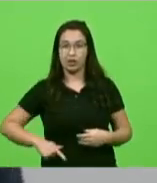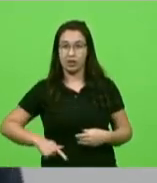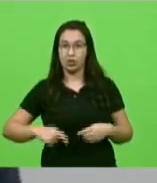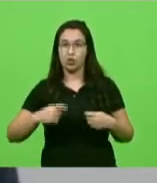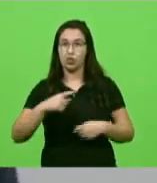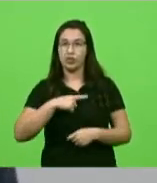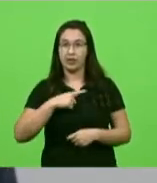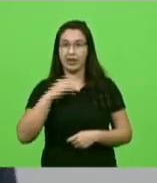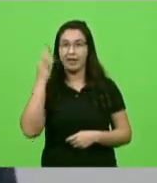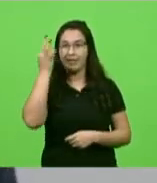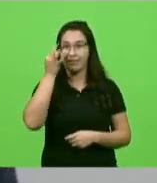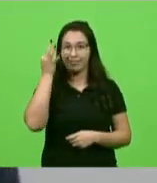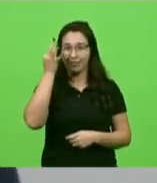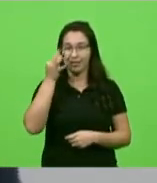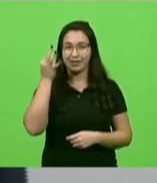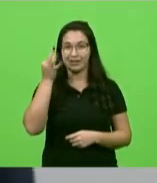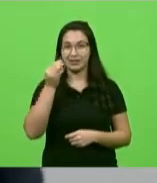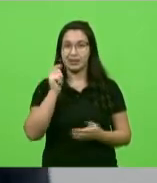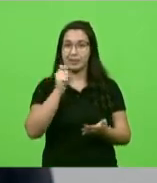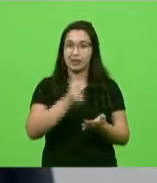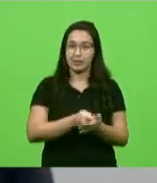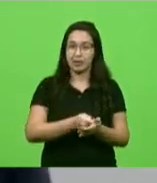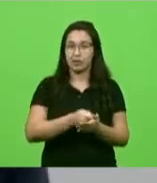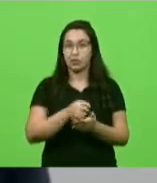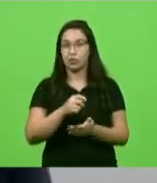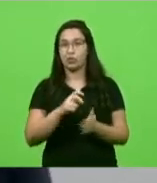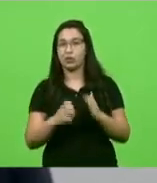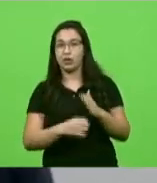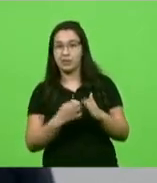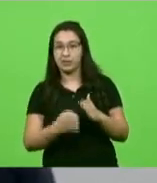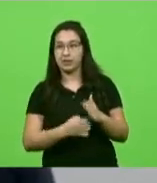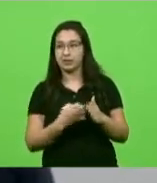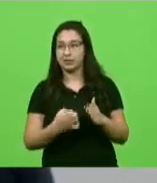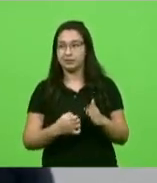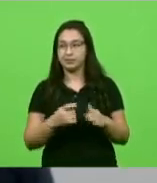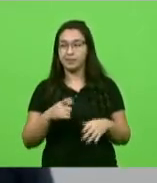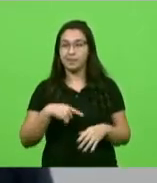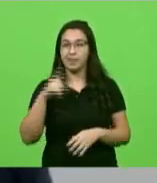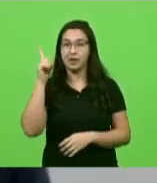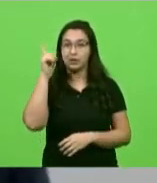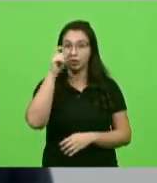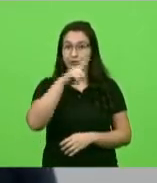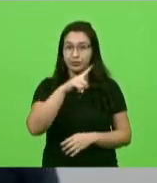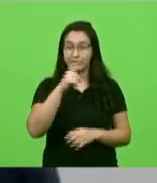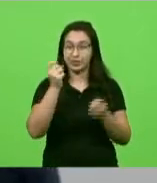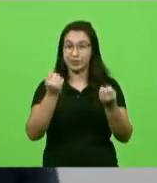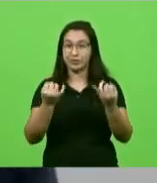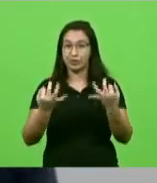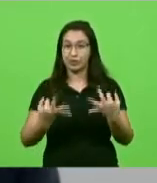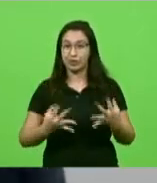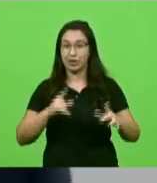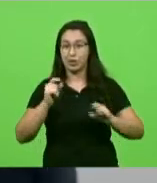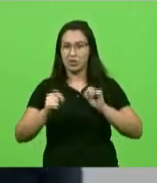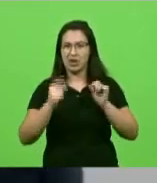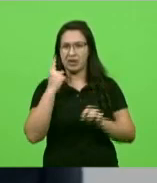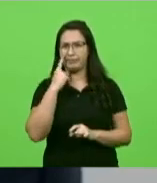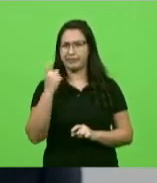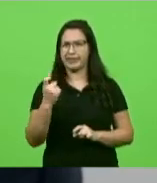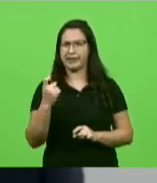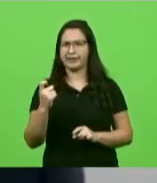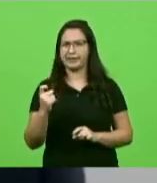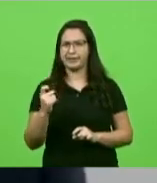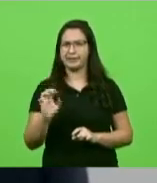sobre o pagamento antecipado da Veiga Med. Do contrário, torna-se até difícil explicar, senhores, esse interesse repentino